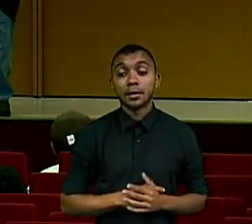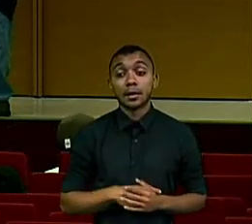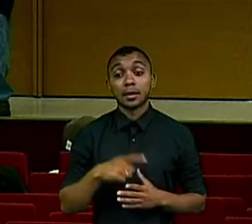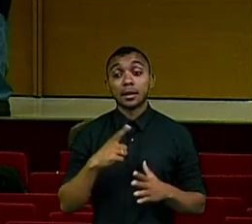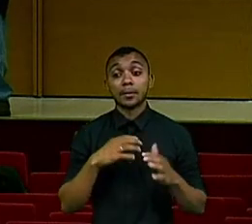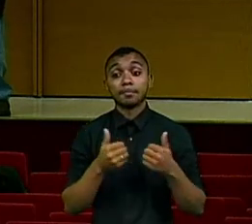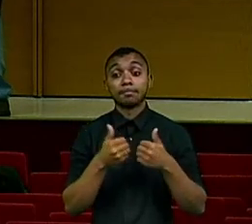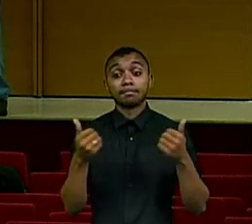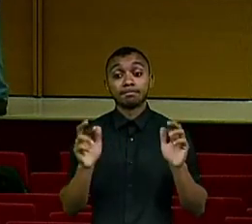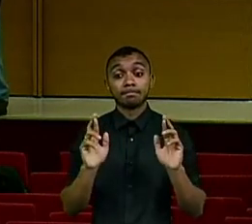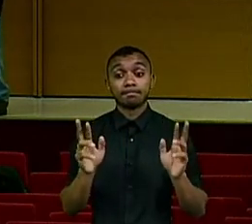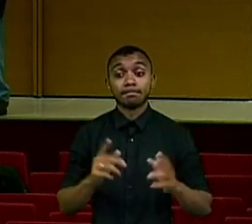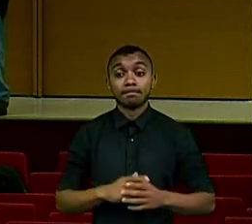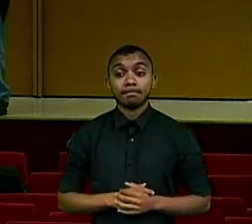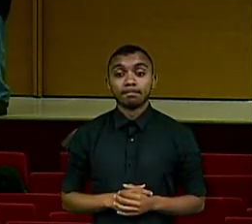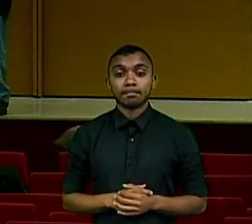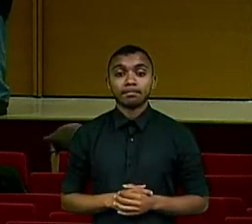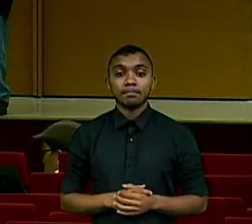distintas